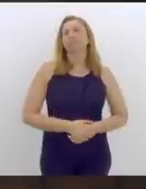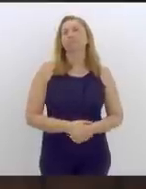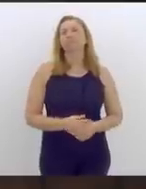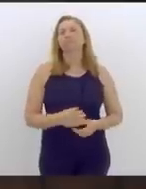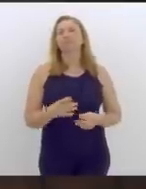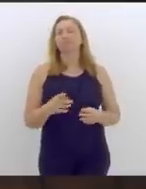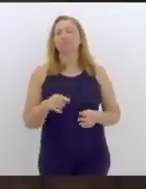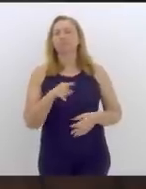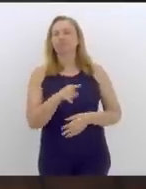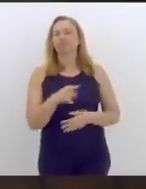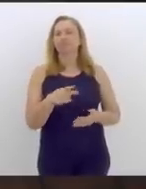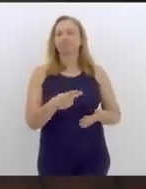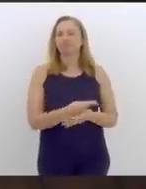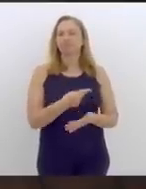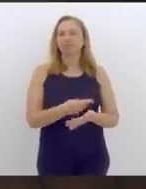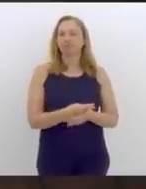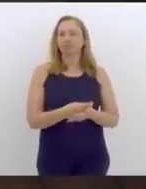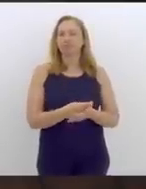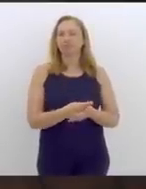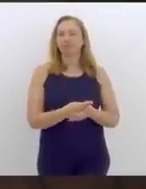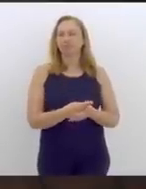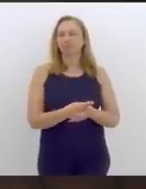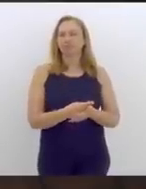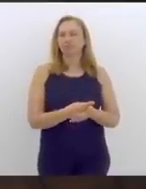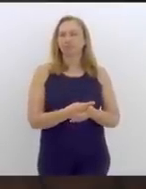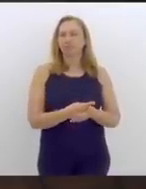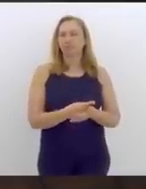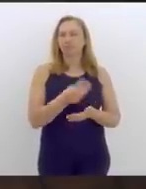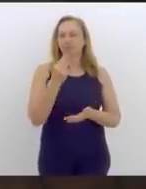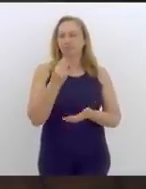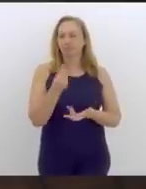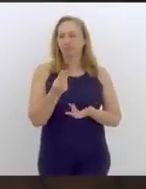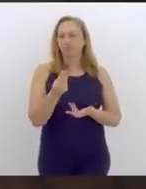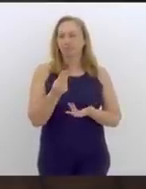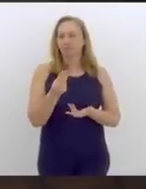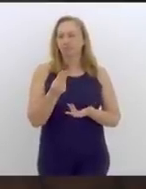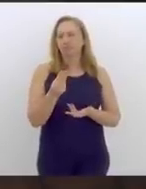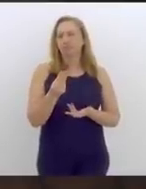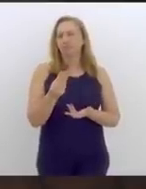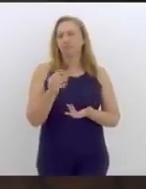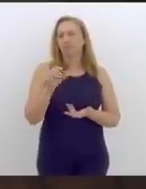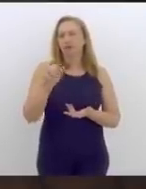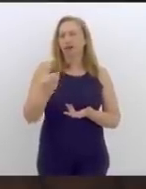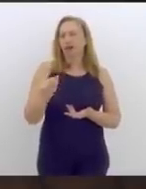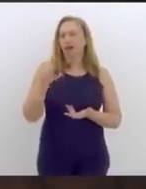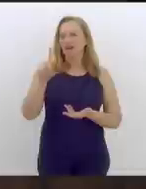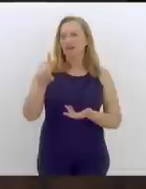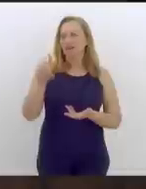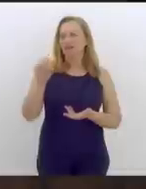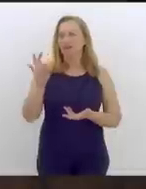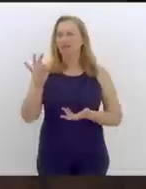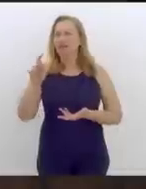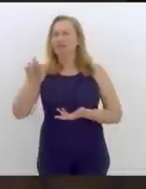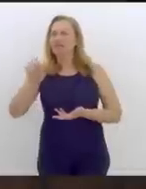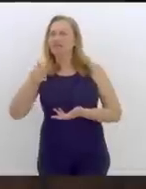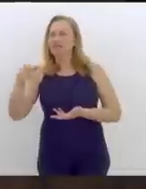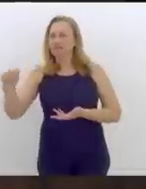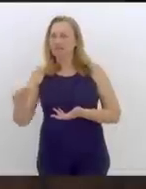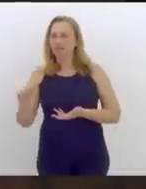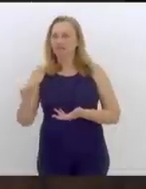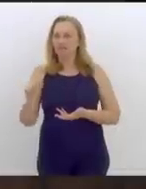o que ele fez me deu uma advertência verbal covardemente uma semana depois